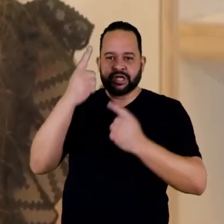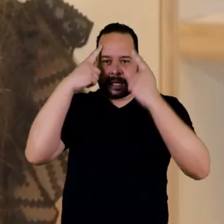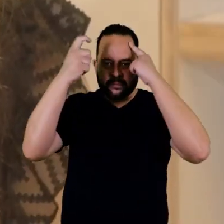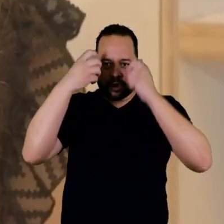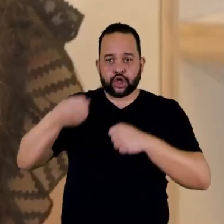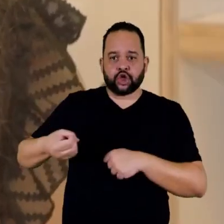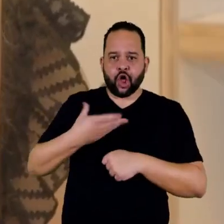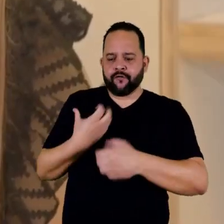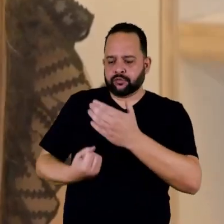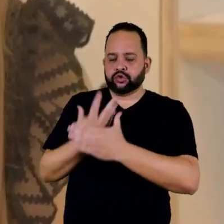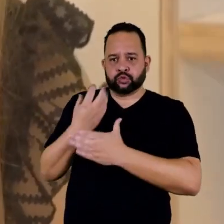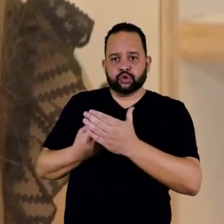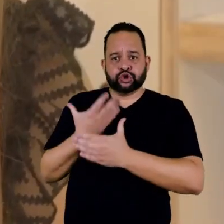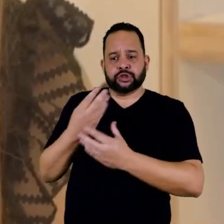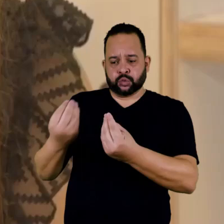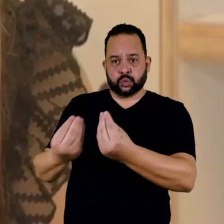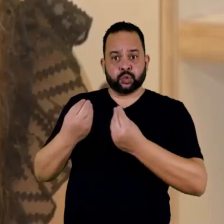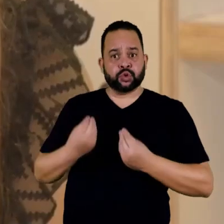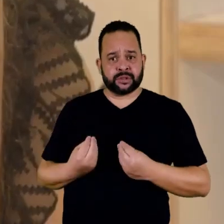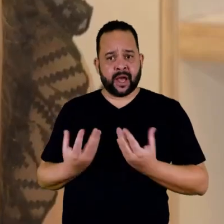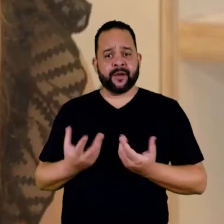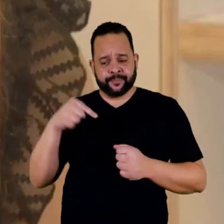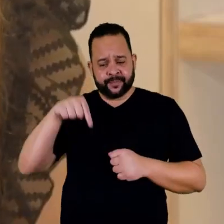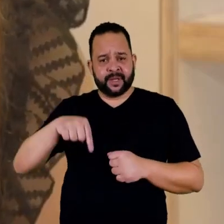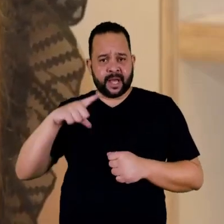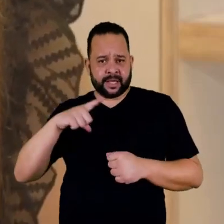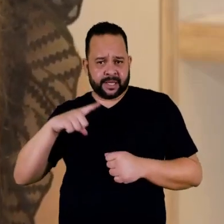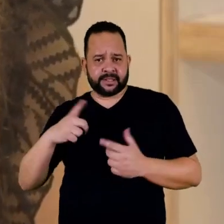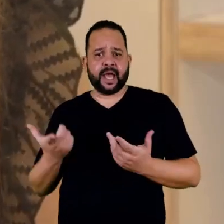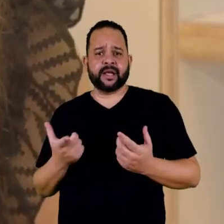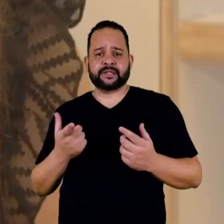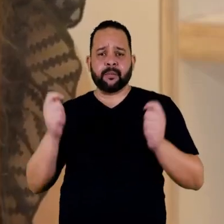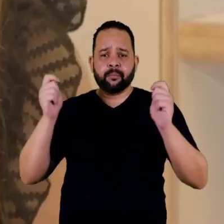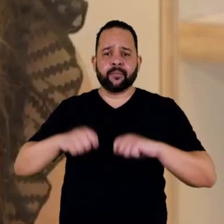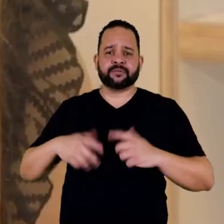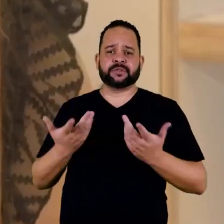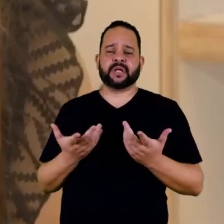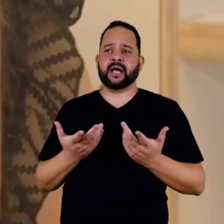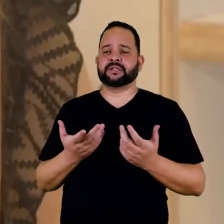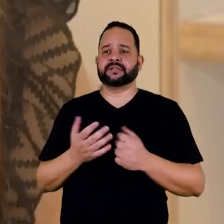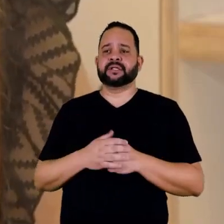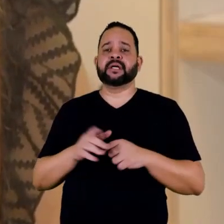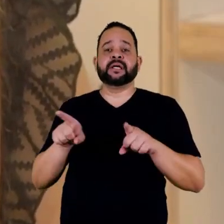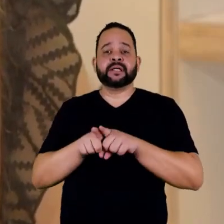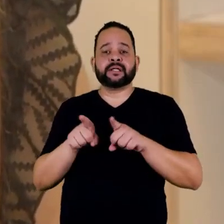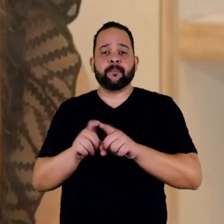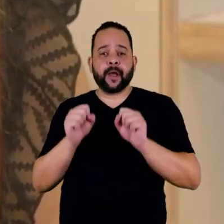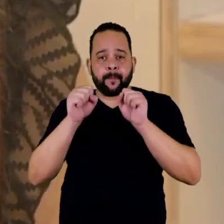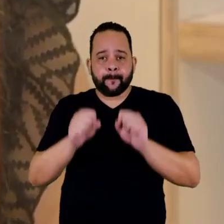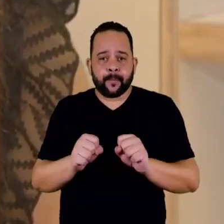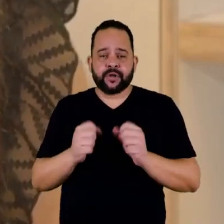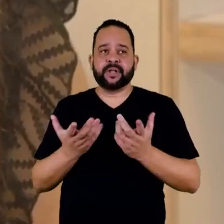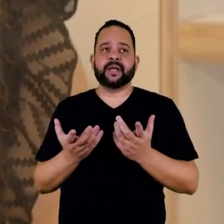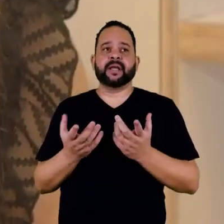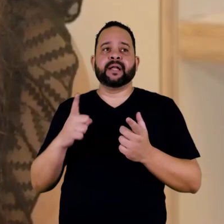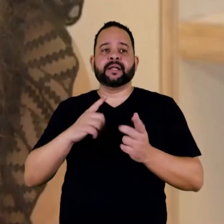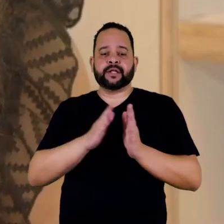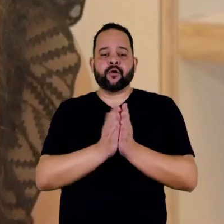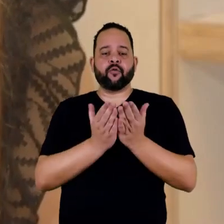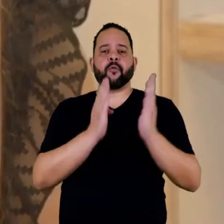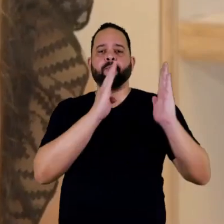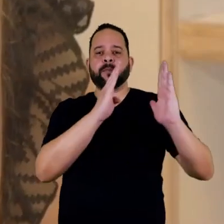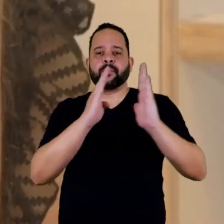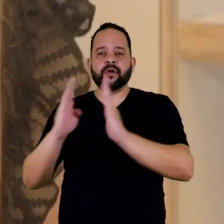inovações nos permitem né e acho que a Bíblia não tem muito desse eh dessa importância e a gente poder ter aí uma biblioteca que